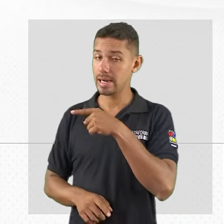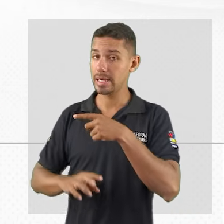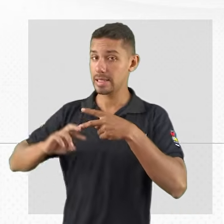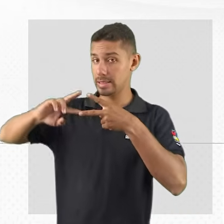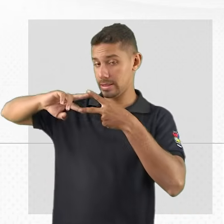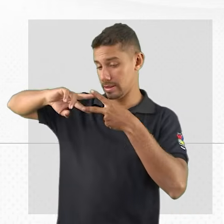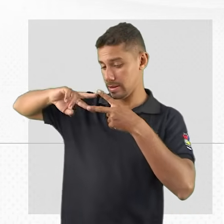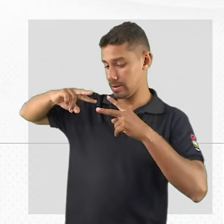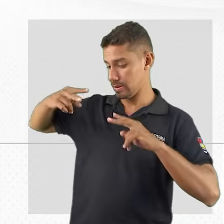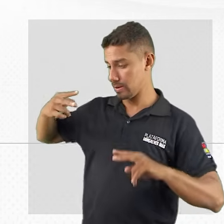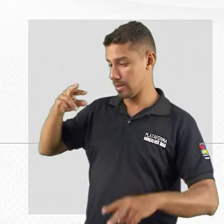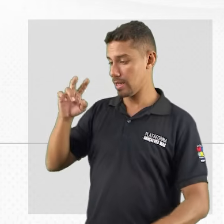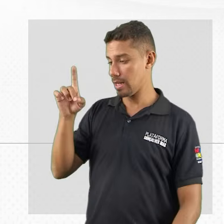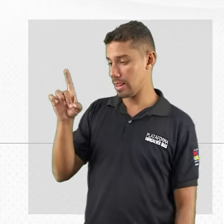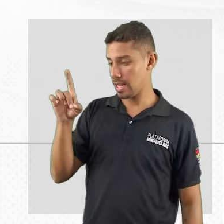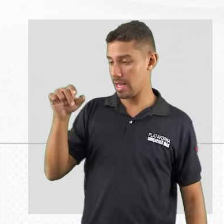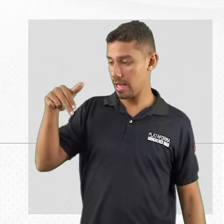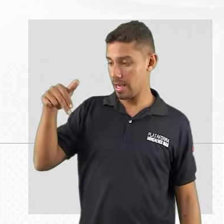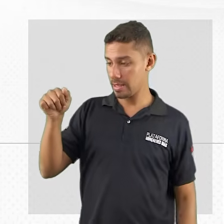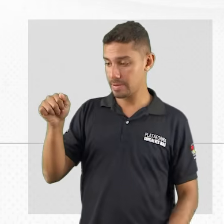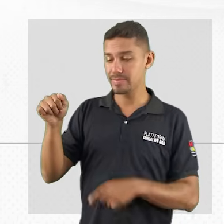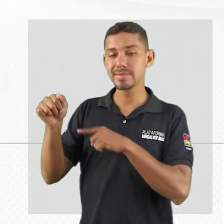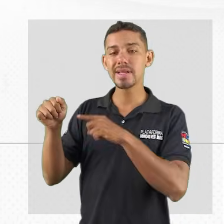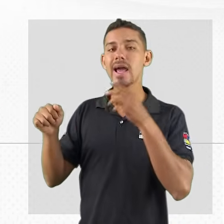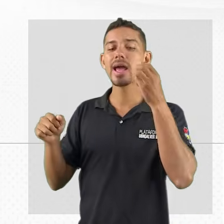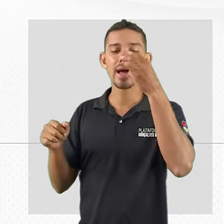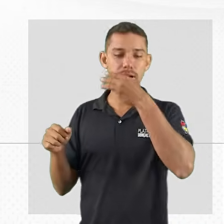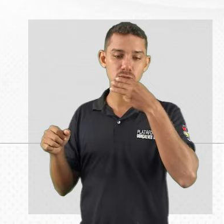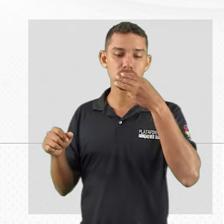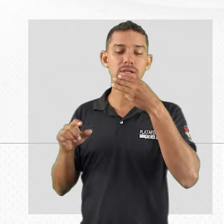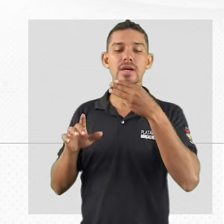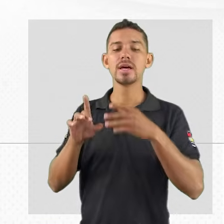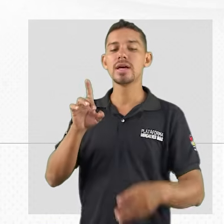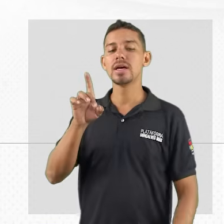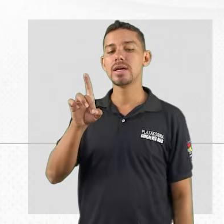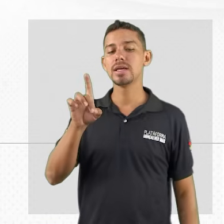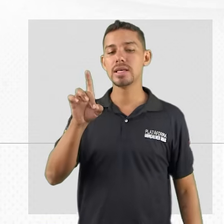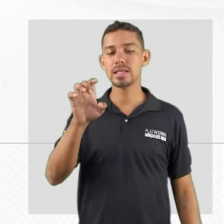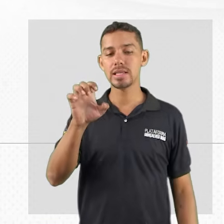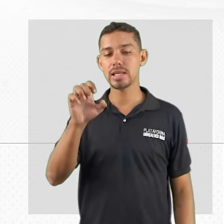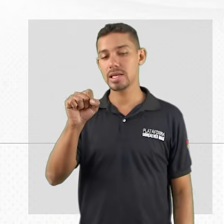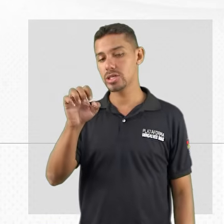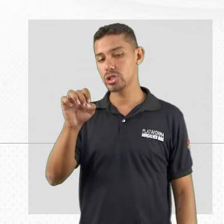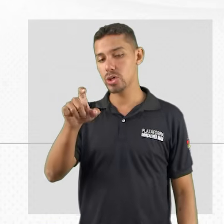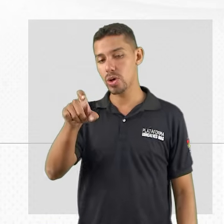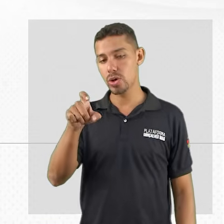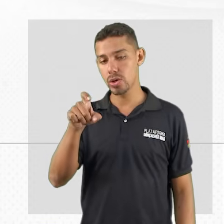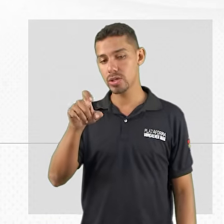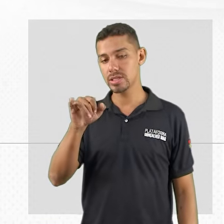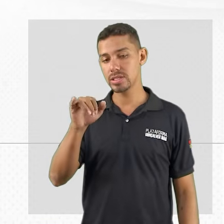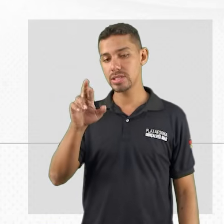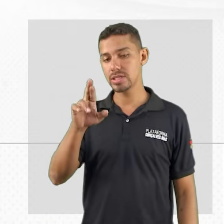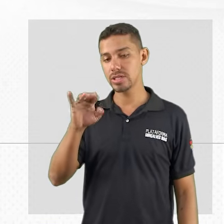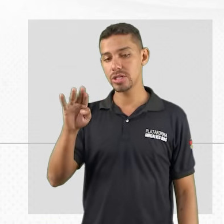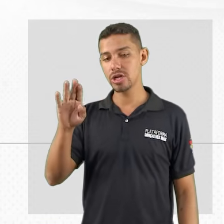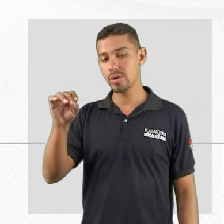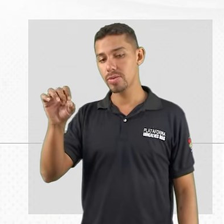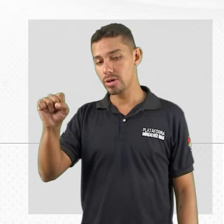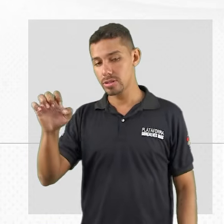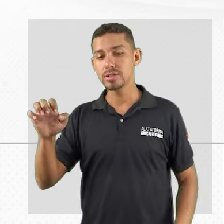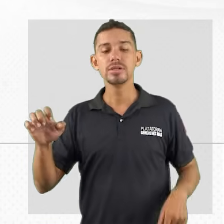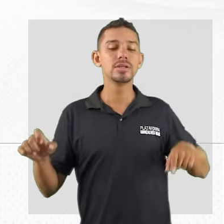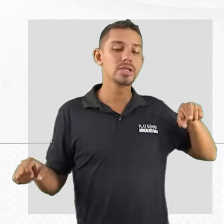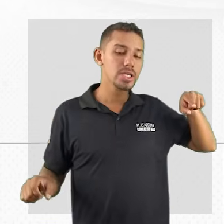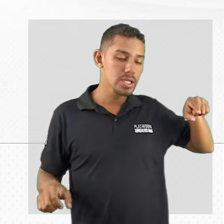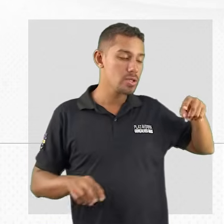nós temos o açúcar que a gente chama de desoxirribose, tá? E no RNA nós temos o açúcar que nós chamamos de